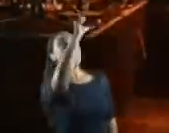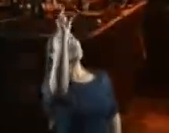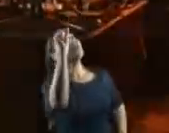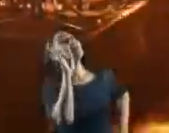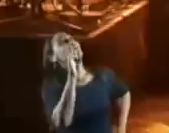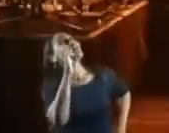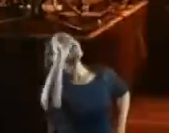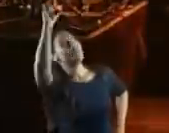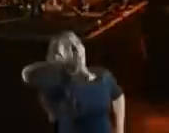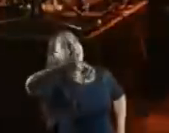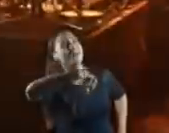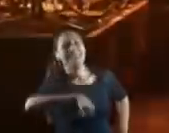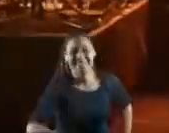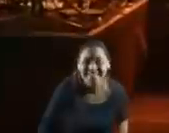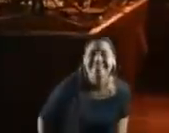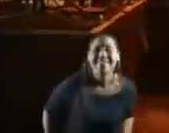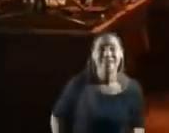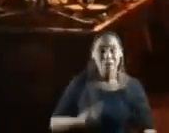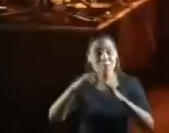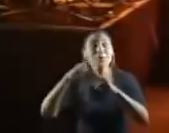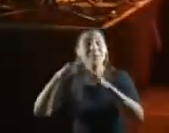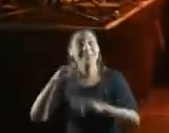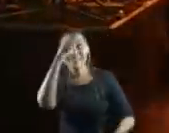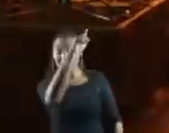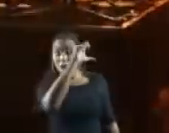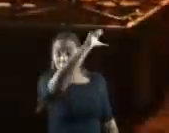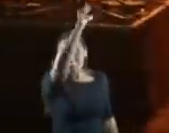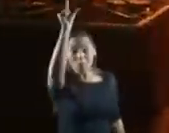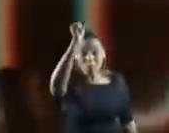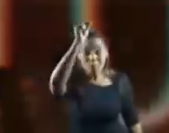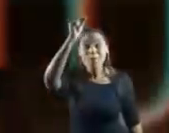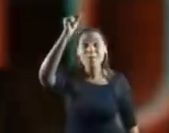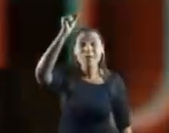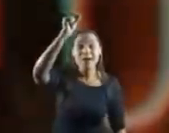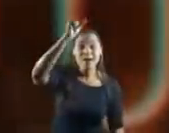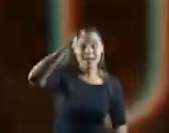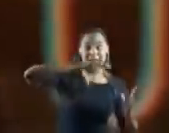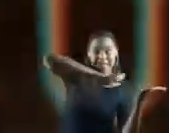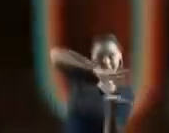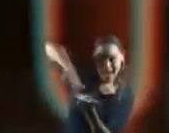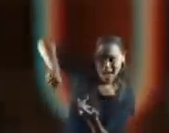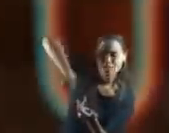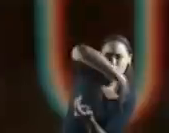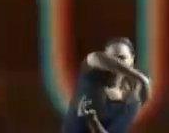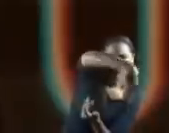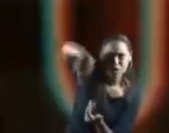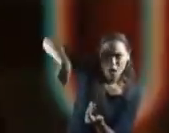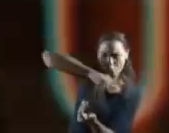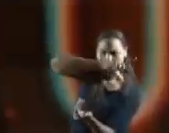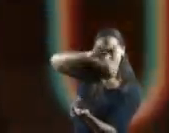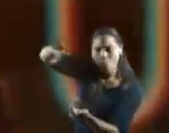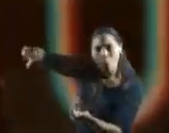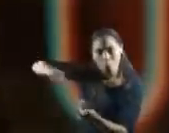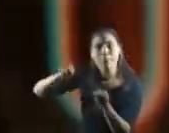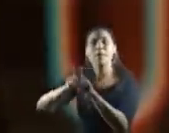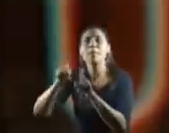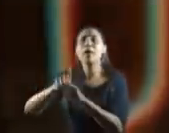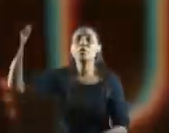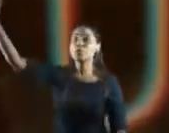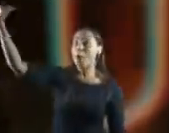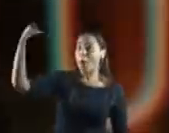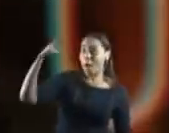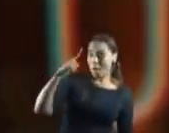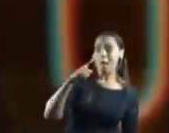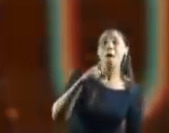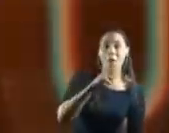bem pior. Pois a lua gira em torno da terra, que gira sobre o cesta, que gira em torno do sol. E ainda